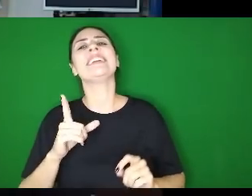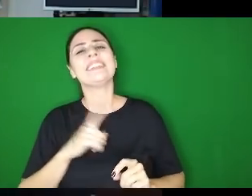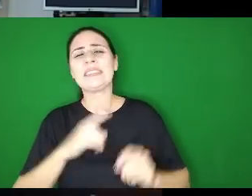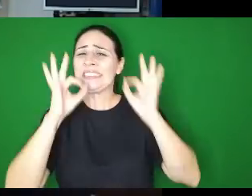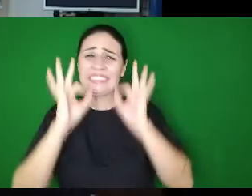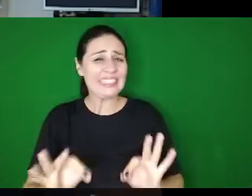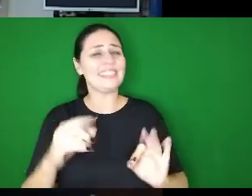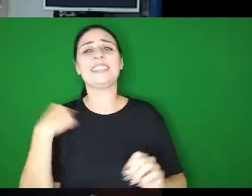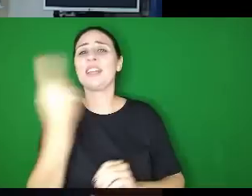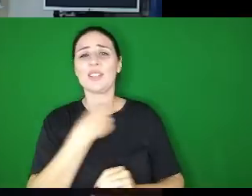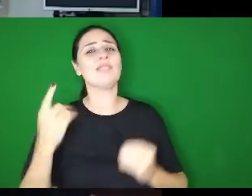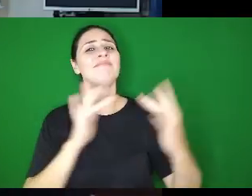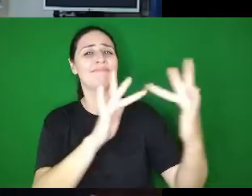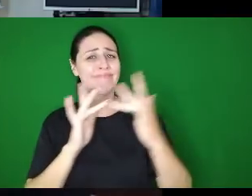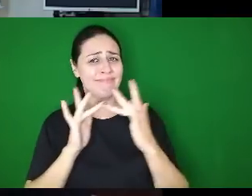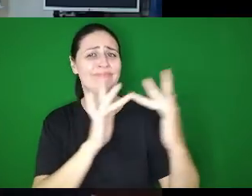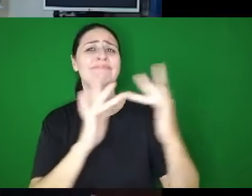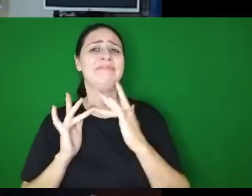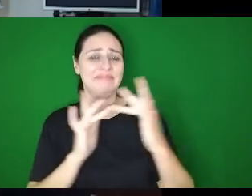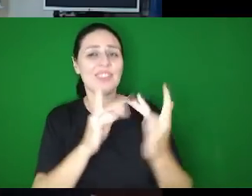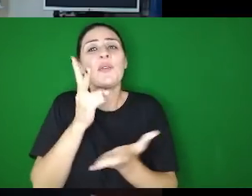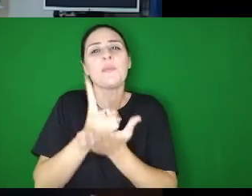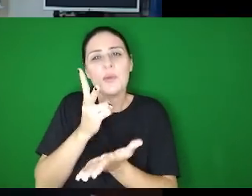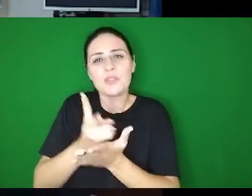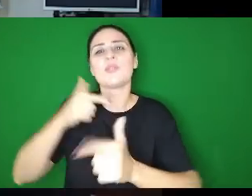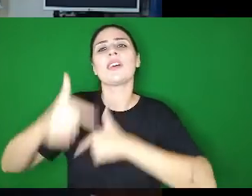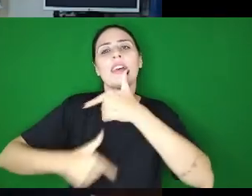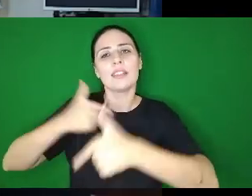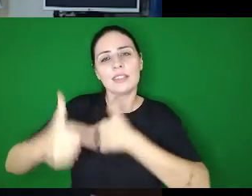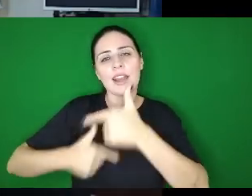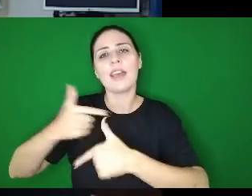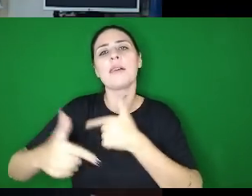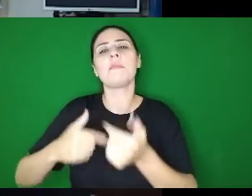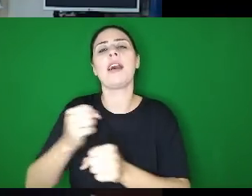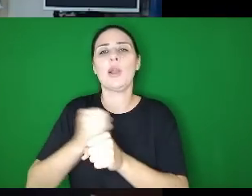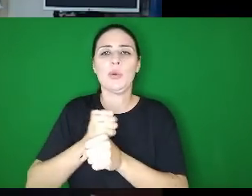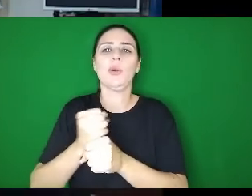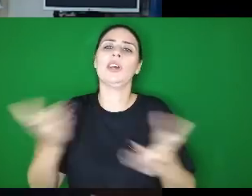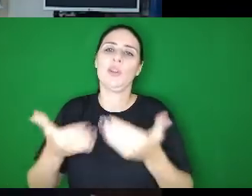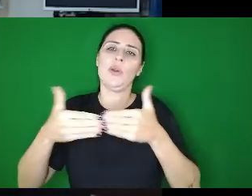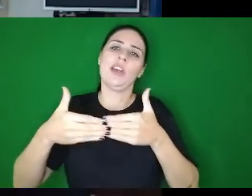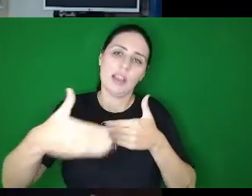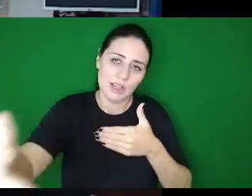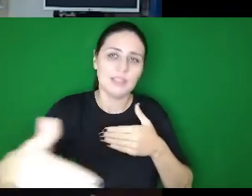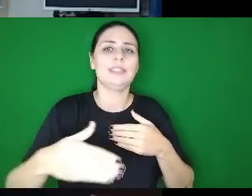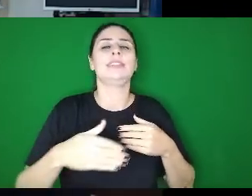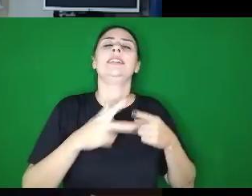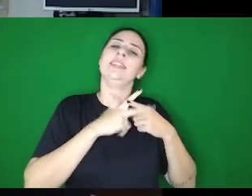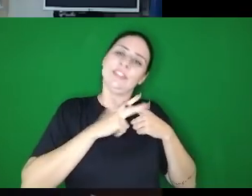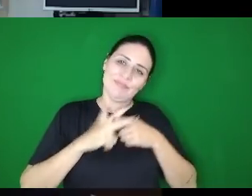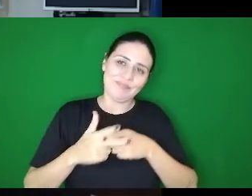continuar, né, trocando figurinhas, porque a gente vai continuar esse trabalho durante todo esse ano de reorganização e de